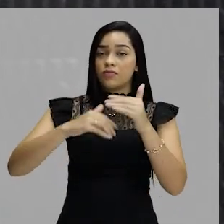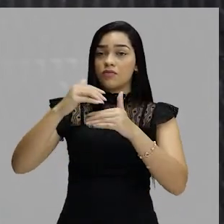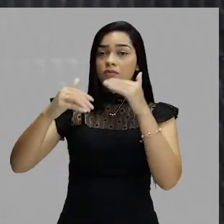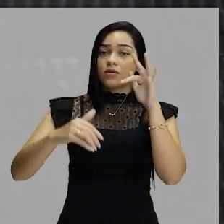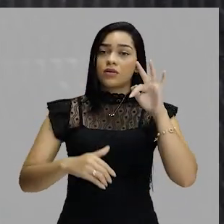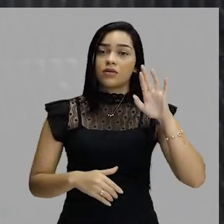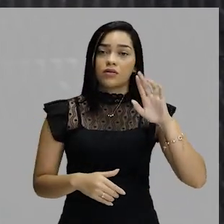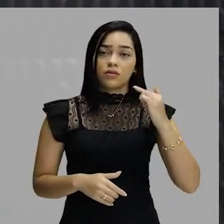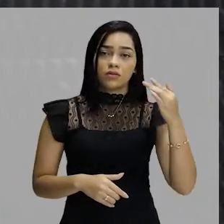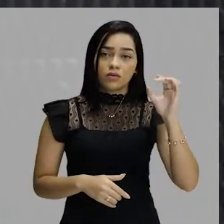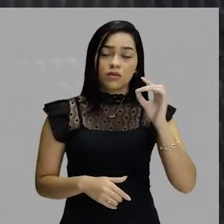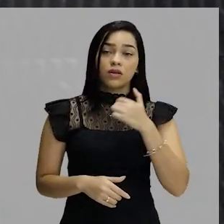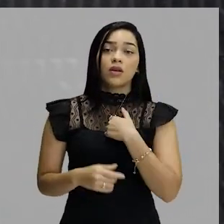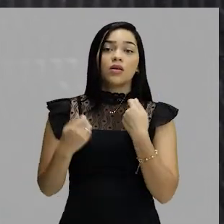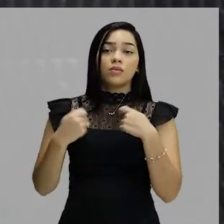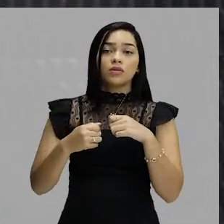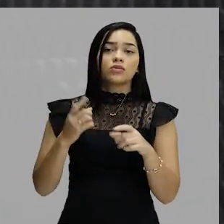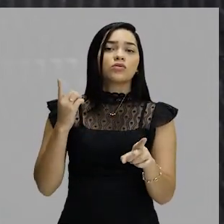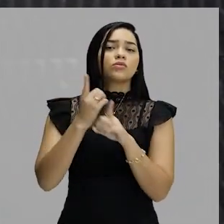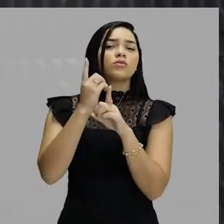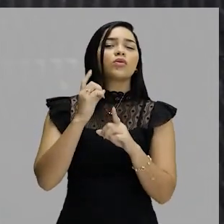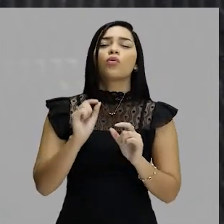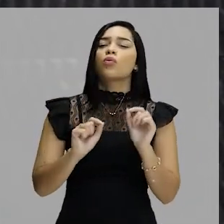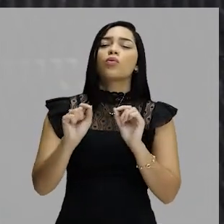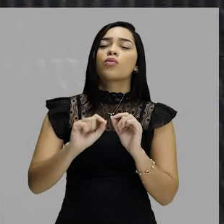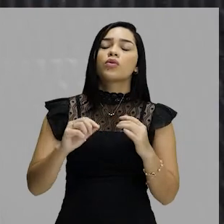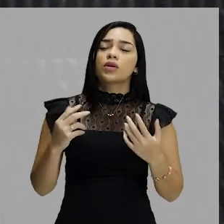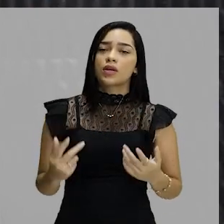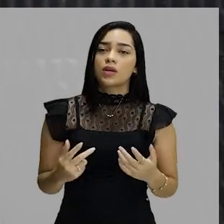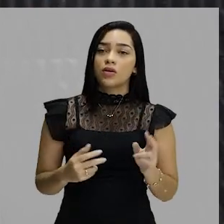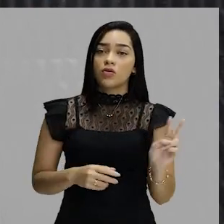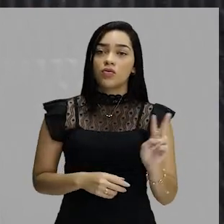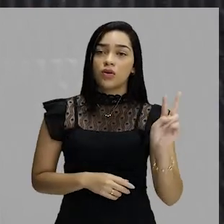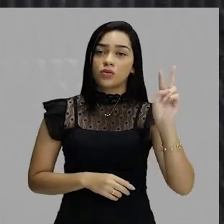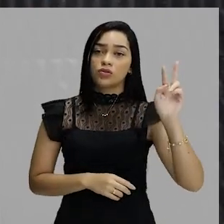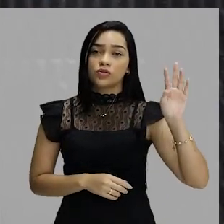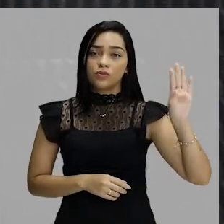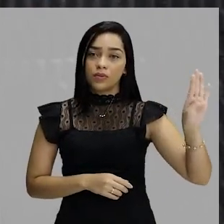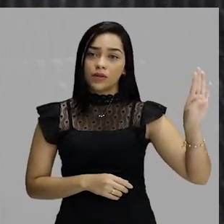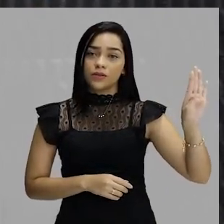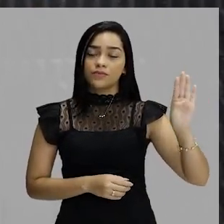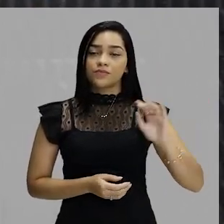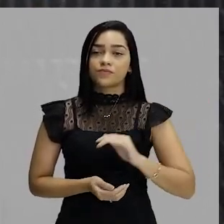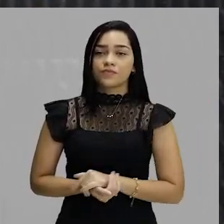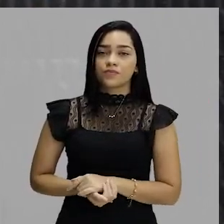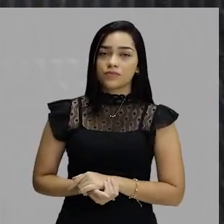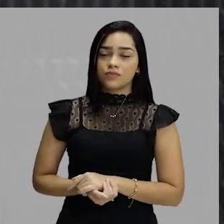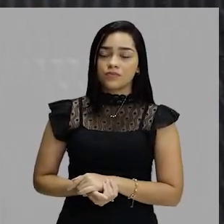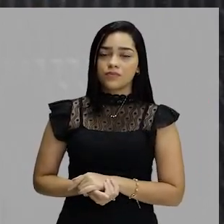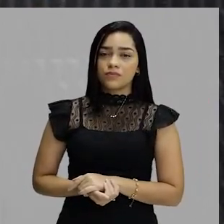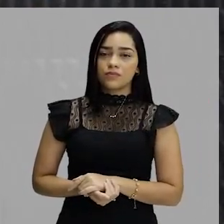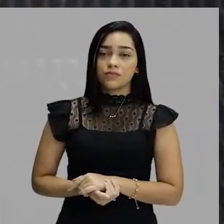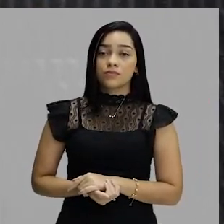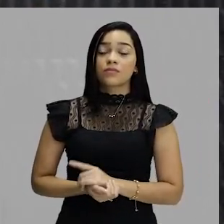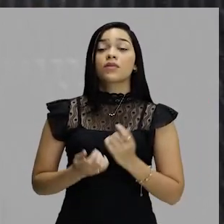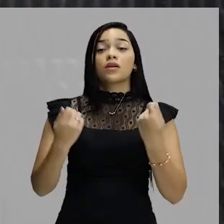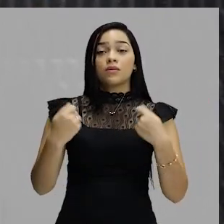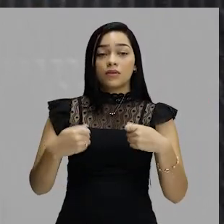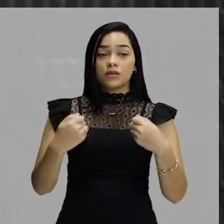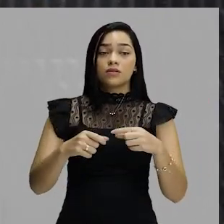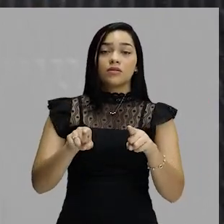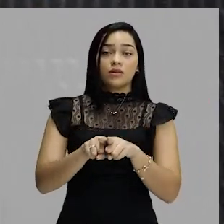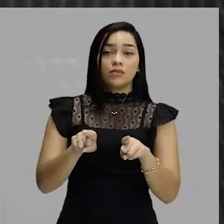função, gente, eu preciso descobrir quem? Eu preciso descobrir o valor de b, né? E